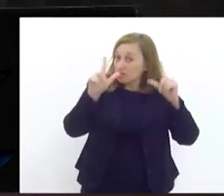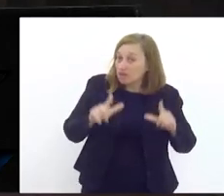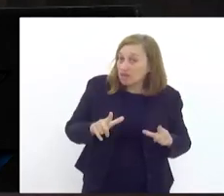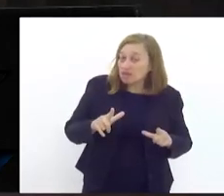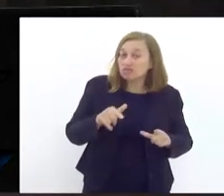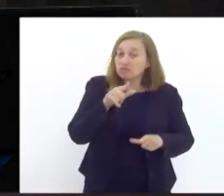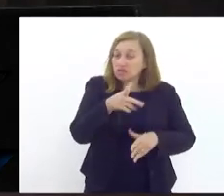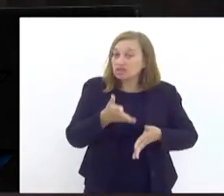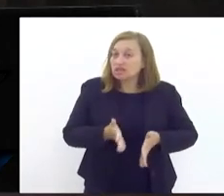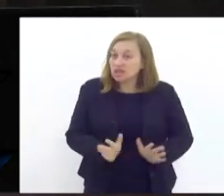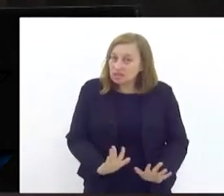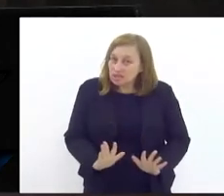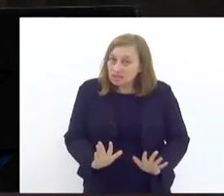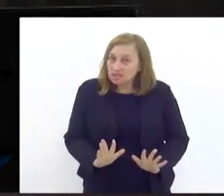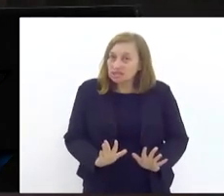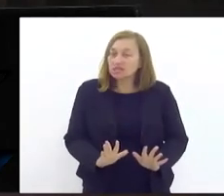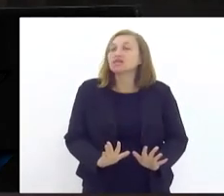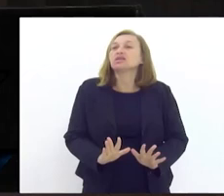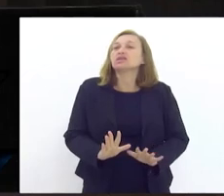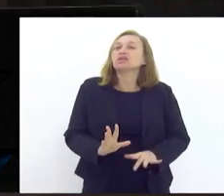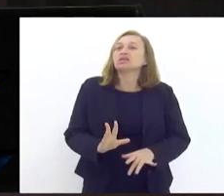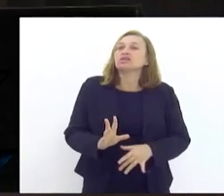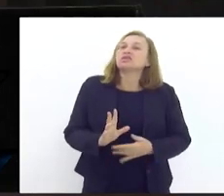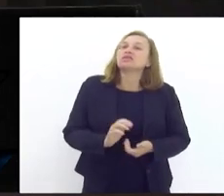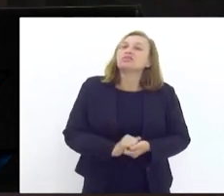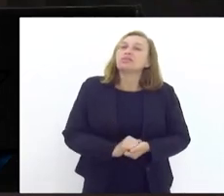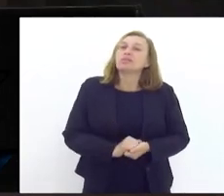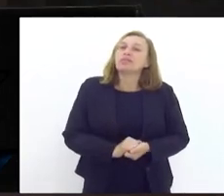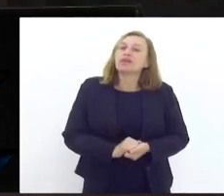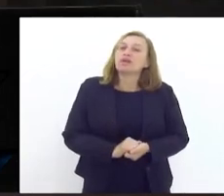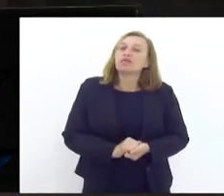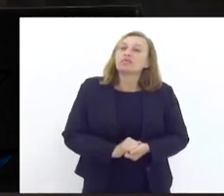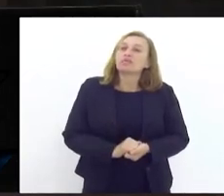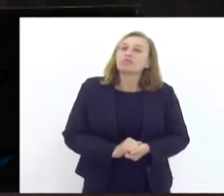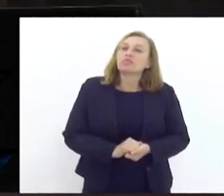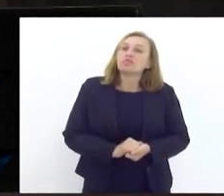nasceu tenha Gênese política nesse Campo Progressista